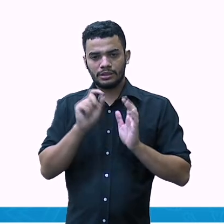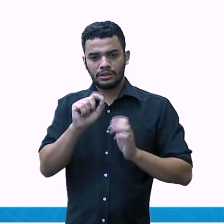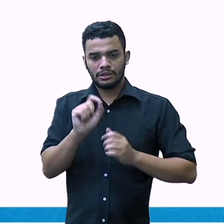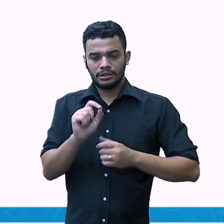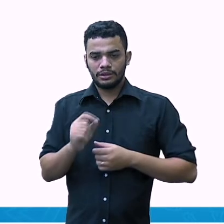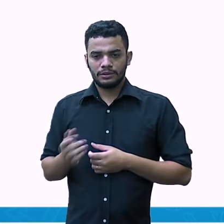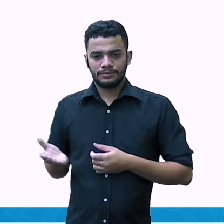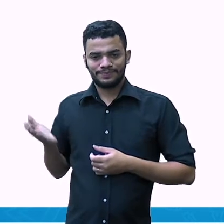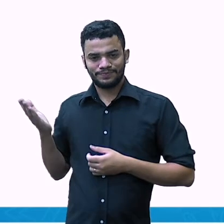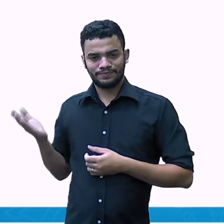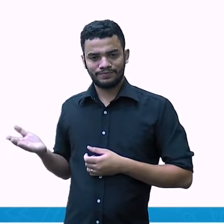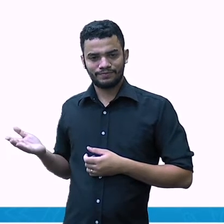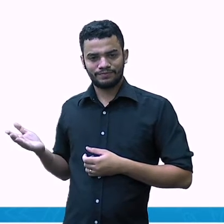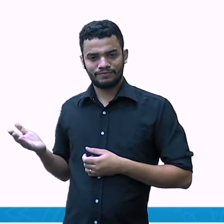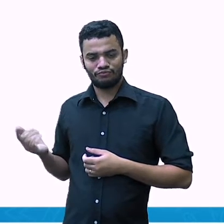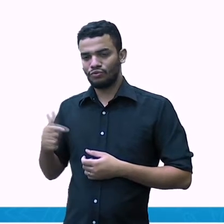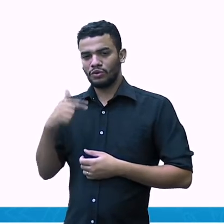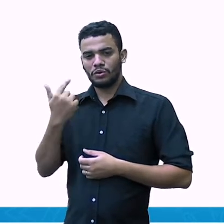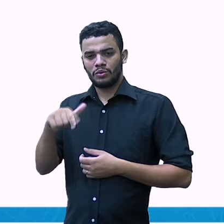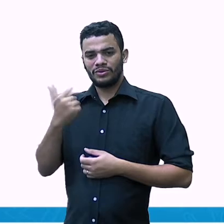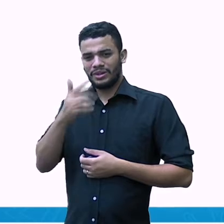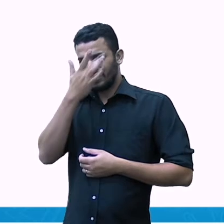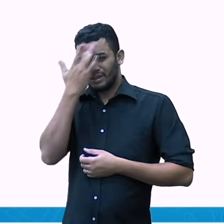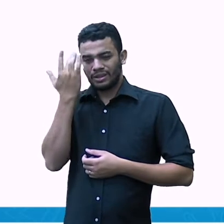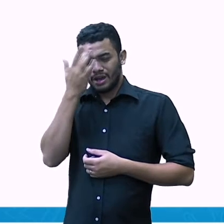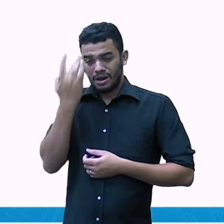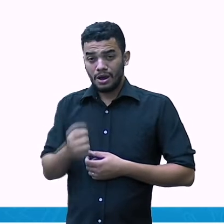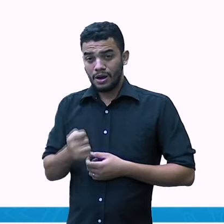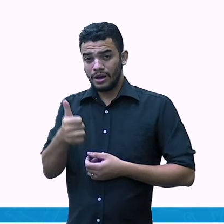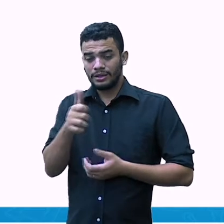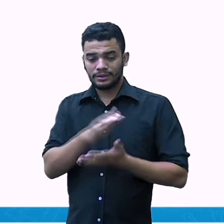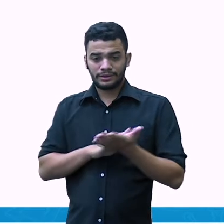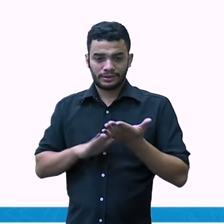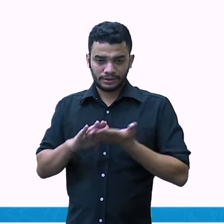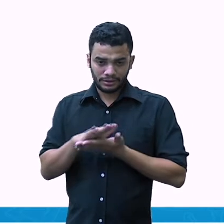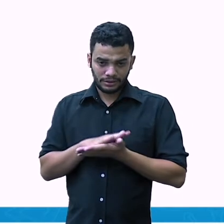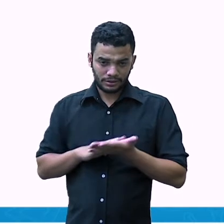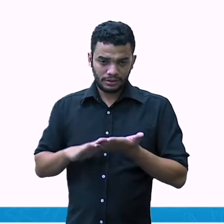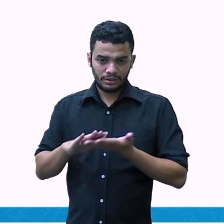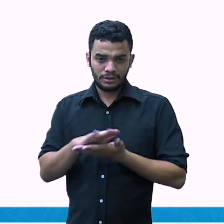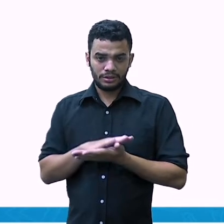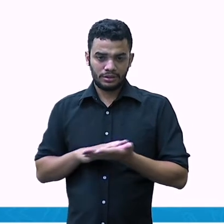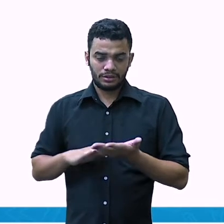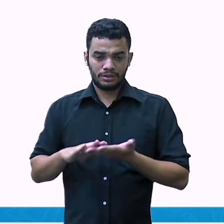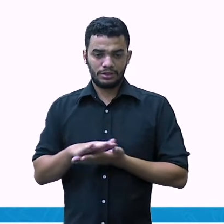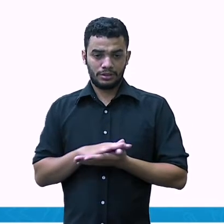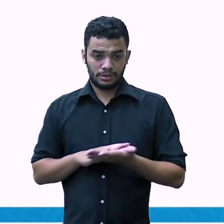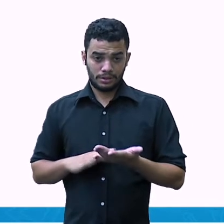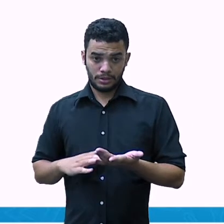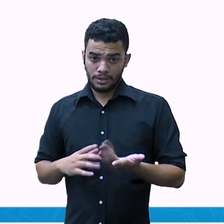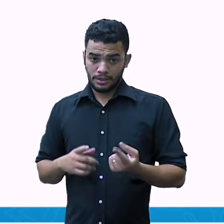aqui, nós não temos muita população na rua, o que não é uma característica marcante